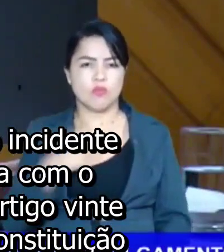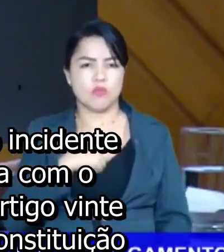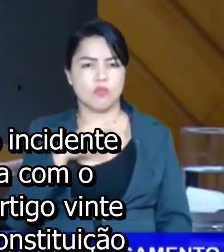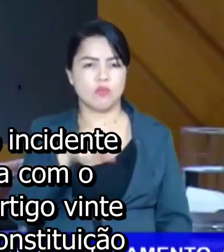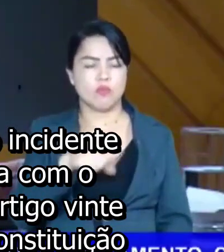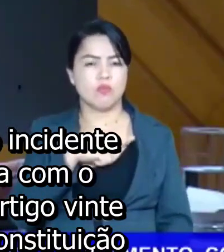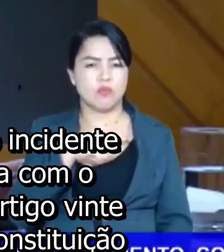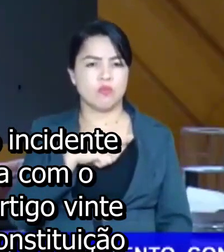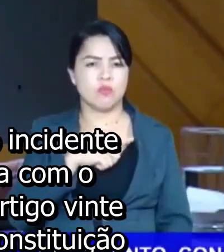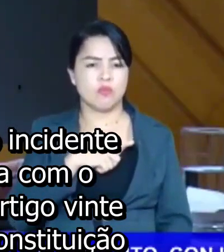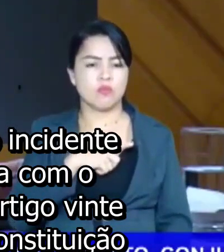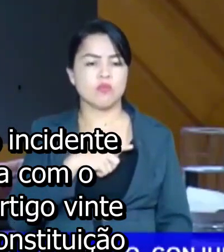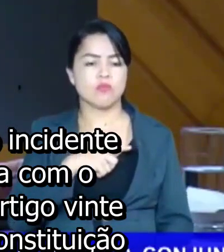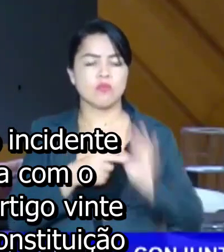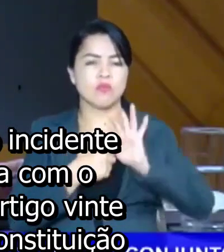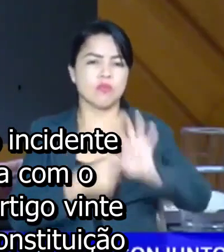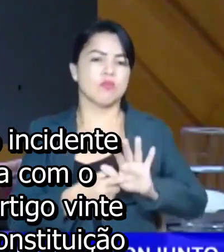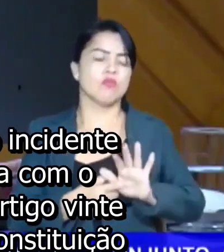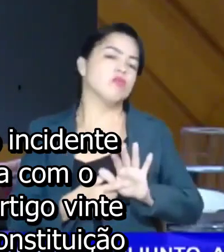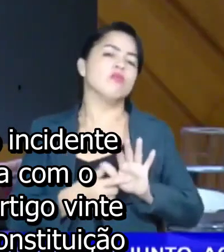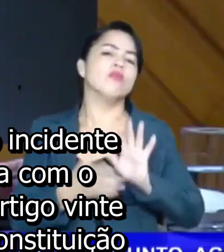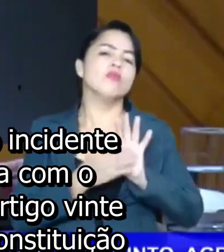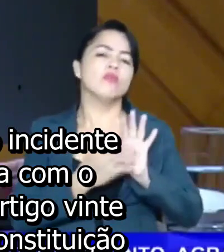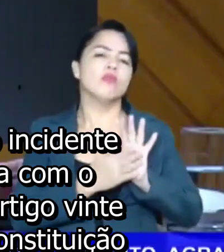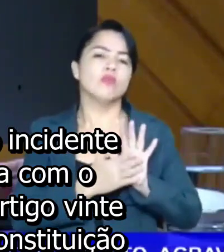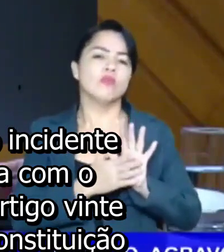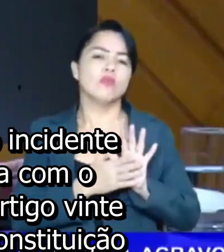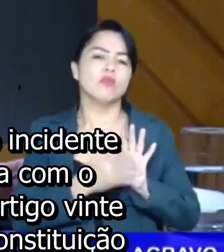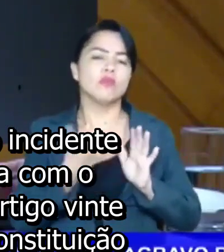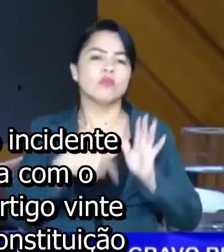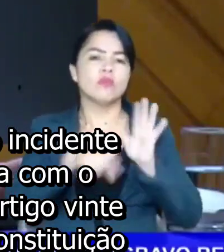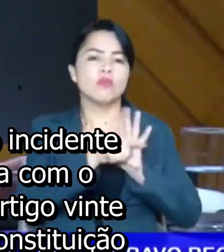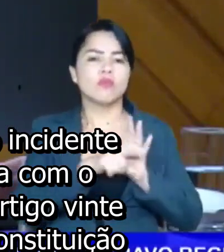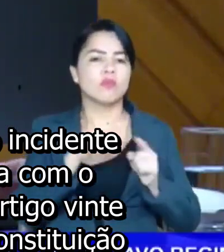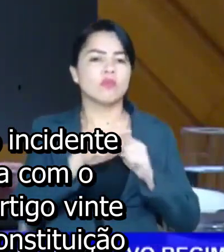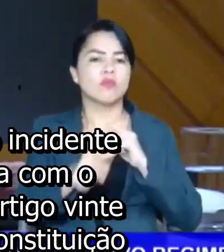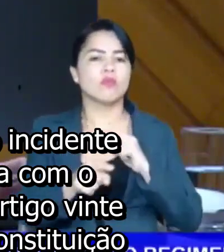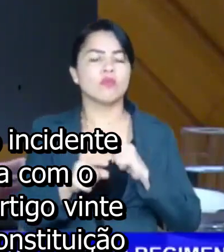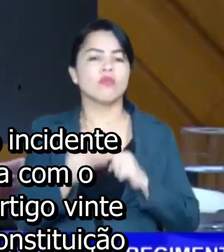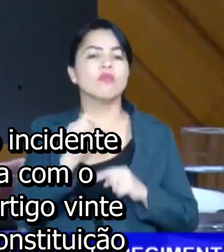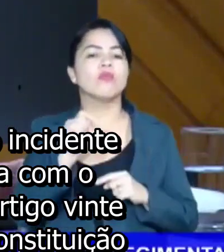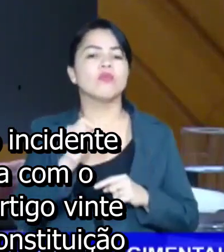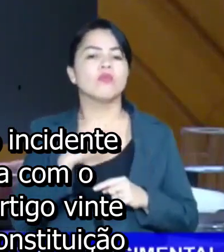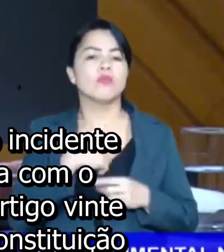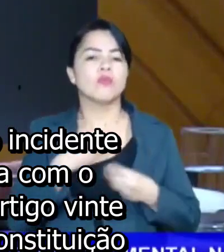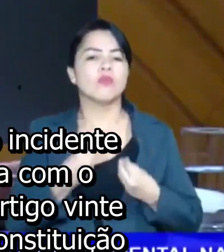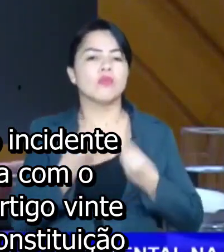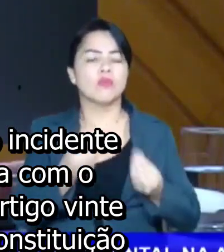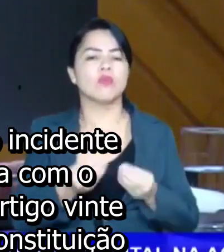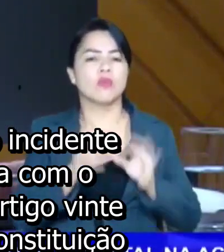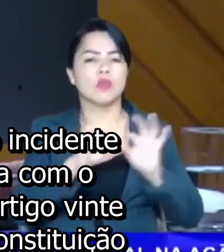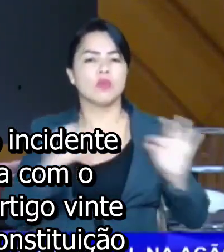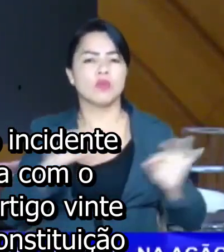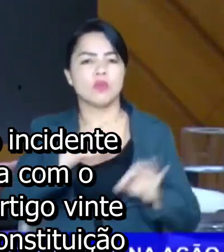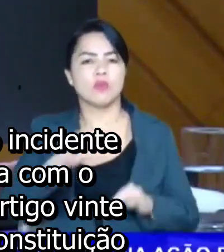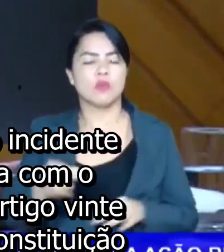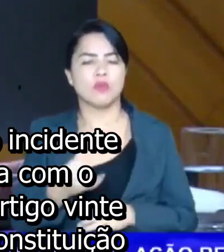autos suscitando incidente de arguição de inconstitucionalidade pela via difusa, com o intuito de que seja dada a linha J do